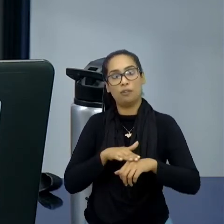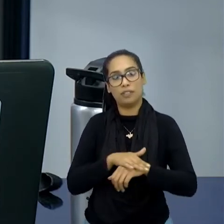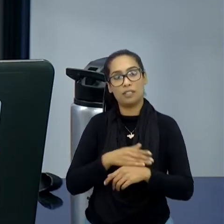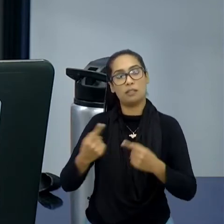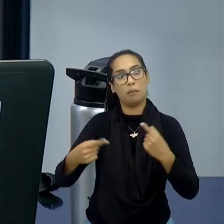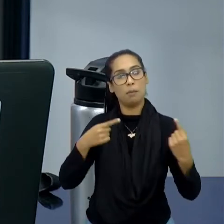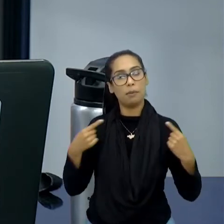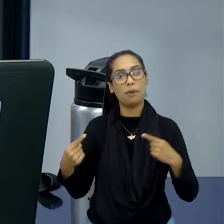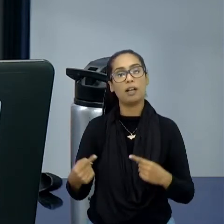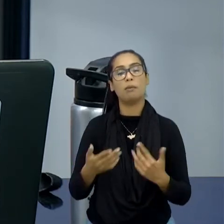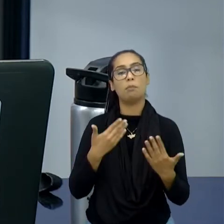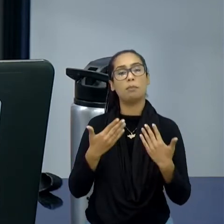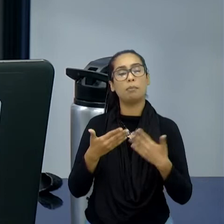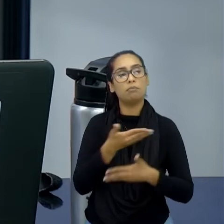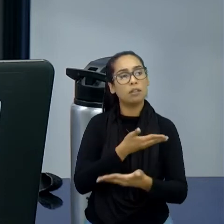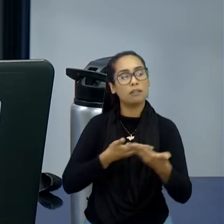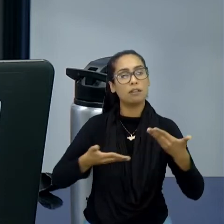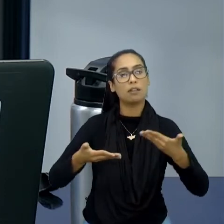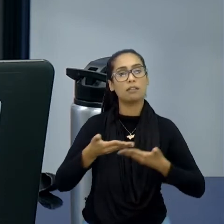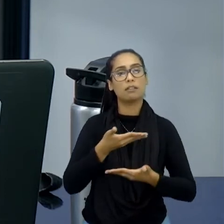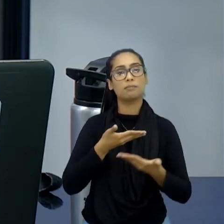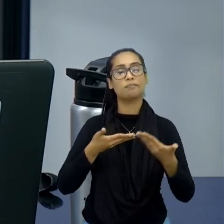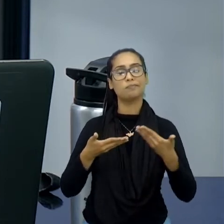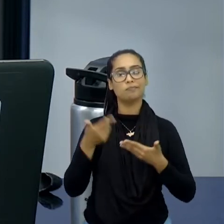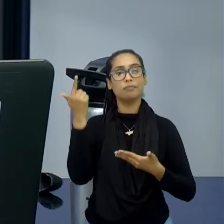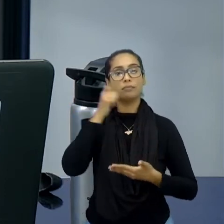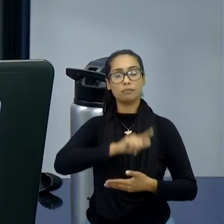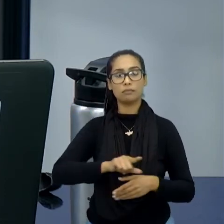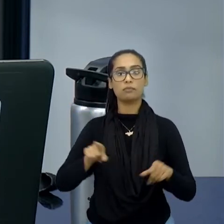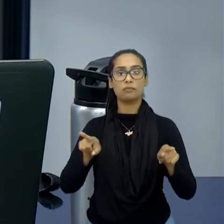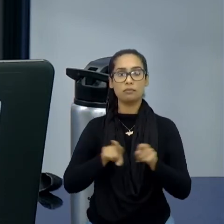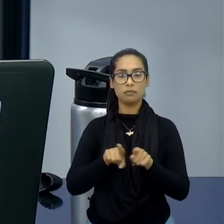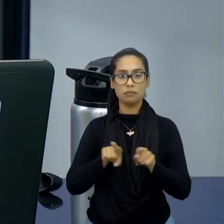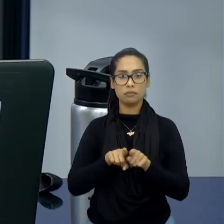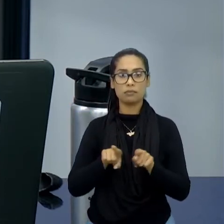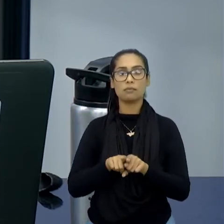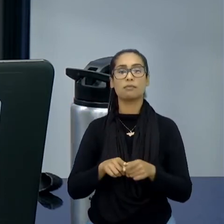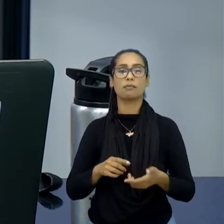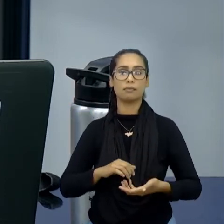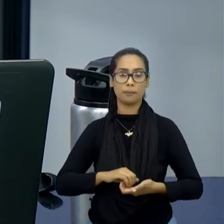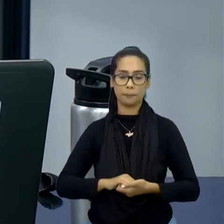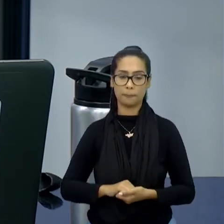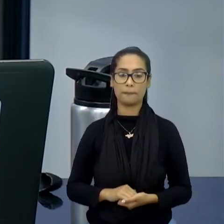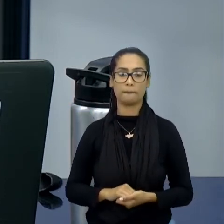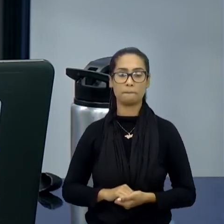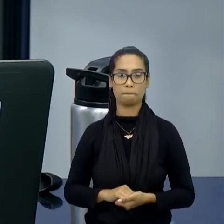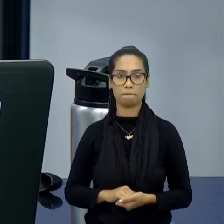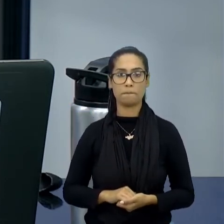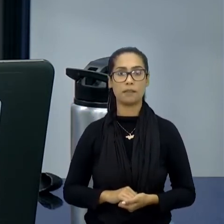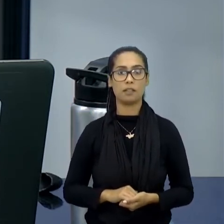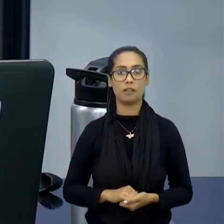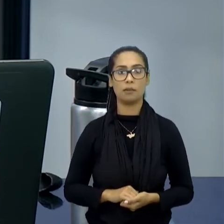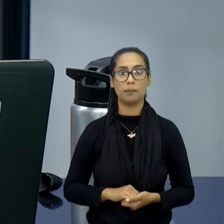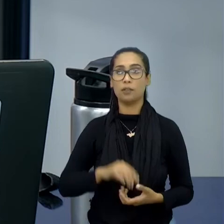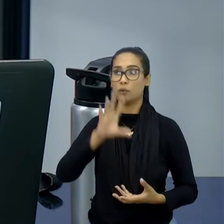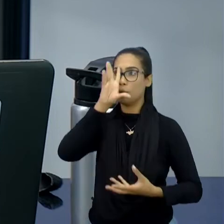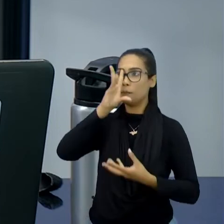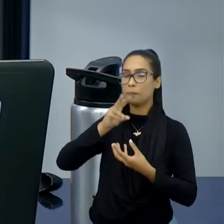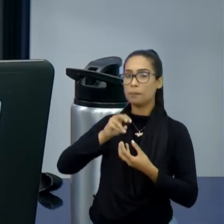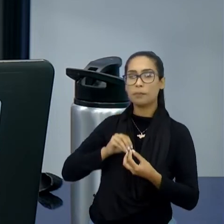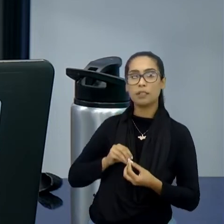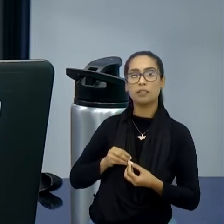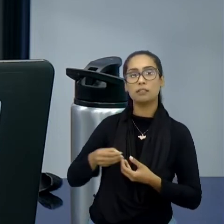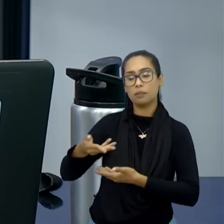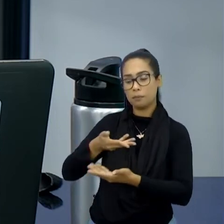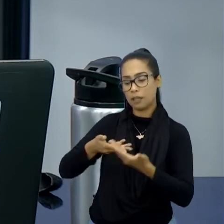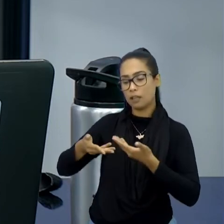está conversando para que a gente tenha um chão comum em que vamos pisando juntos a partir da próxima aula para a gente conversar